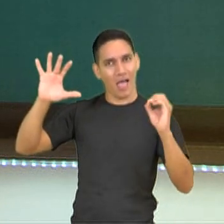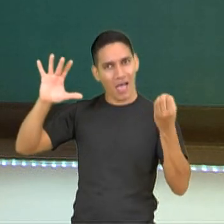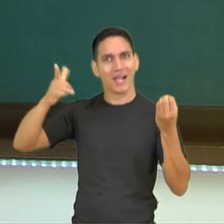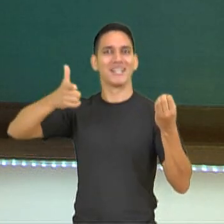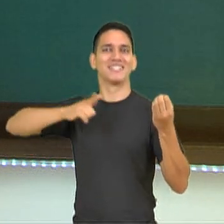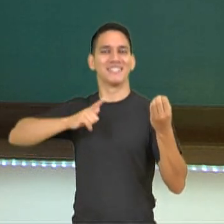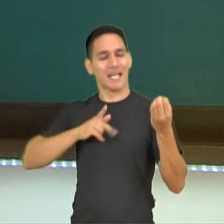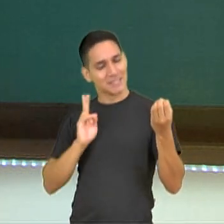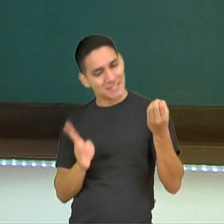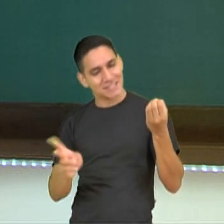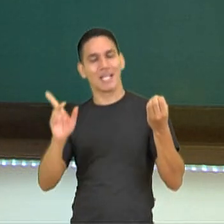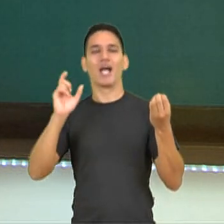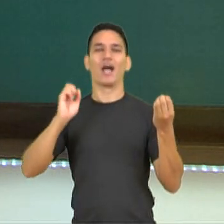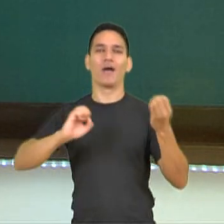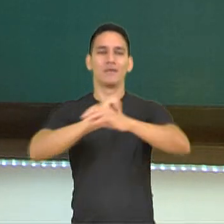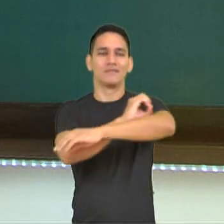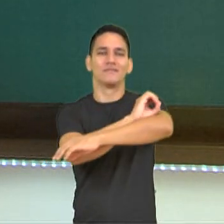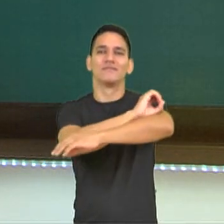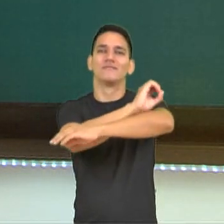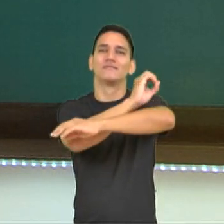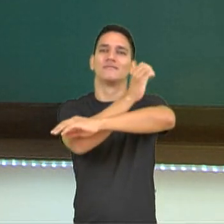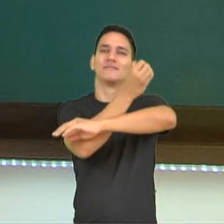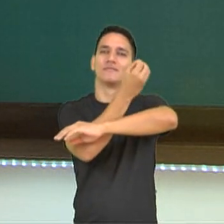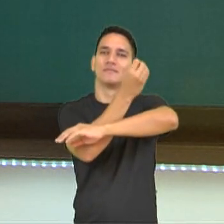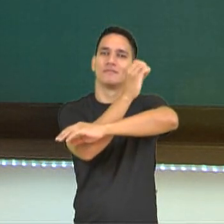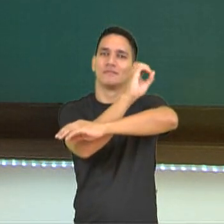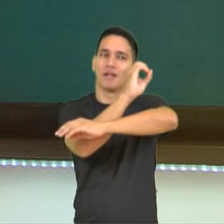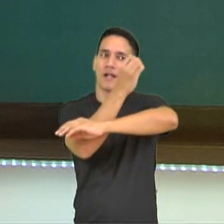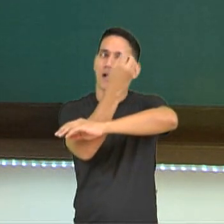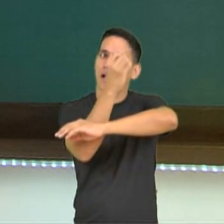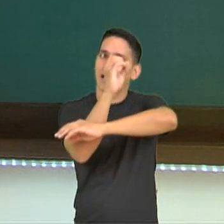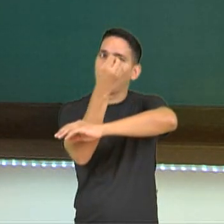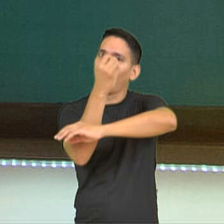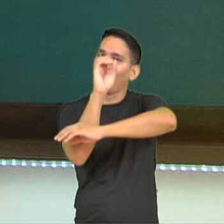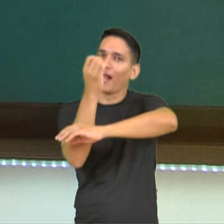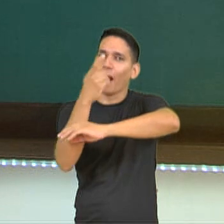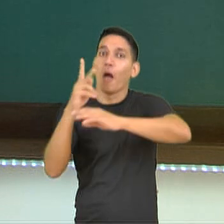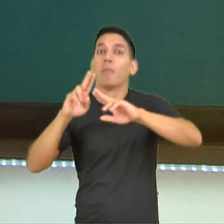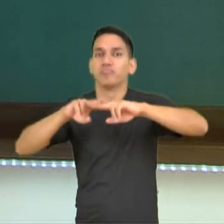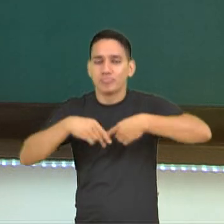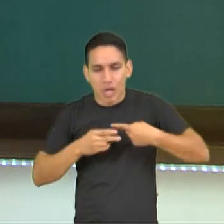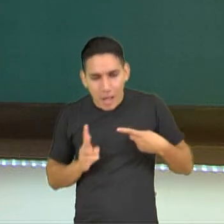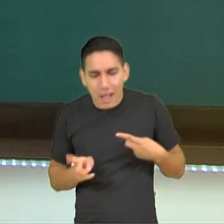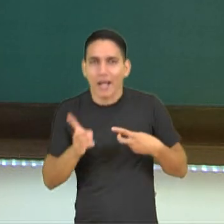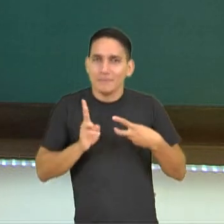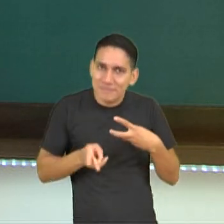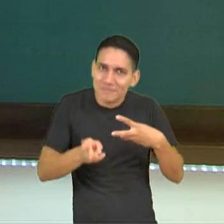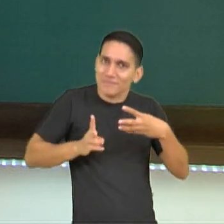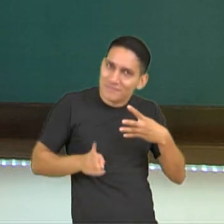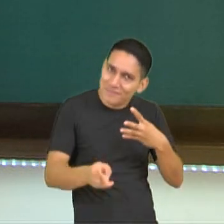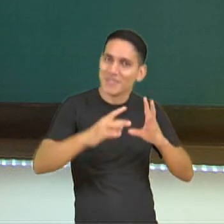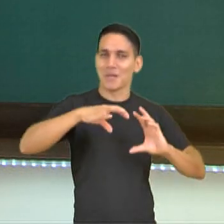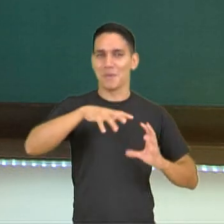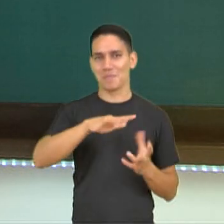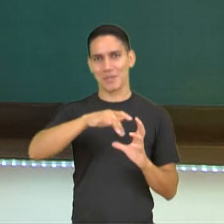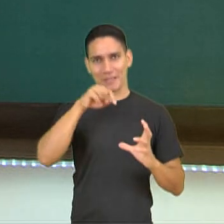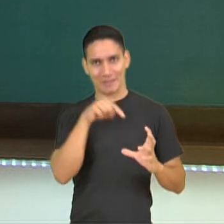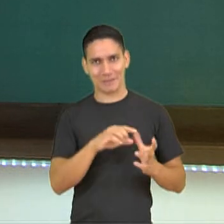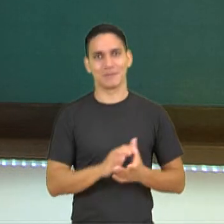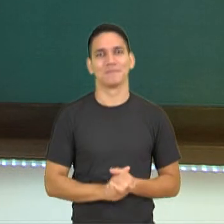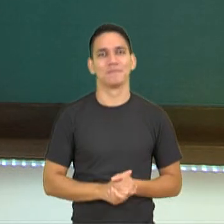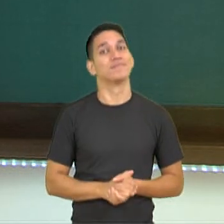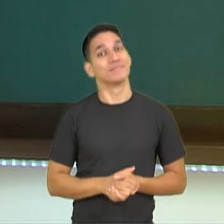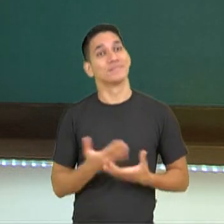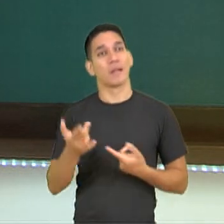constantemente, vamos dizer assim, fica girando ali em torno do seu próprio eixo. É um movimento constante do nosso planeta, certo? E